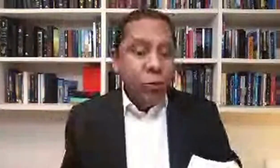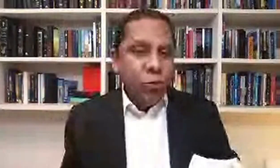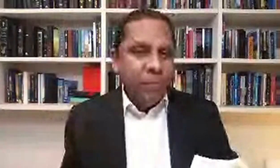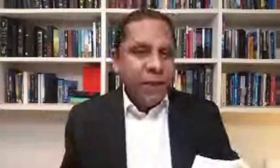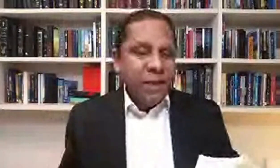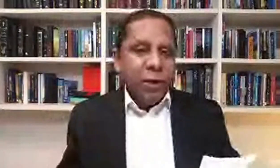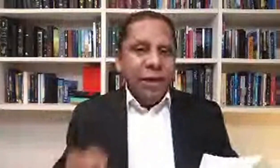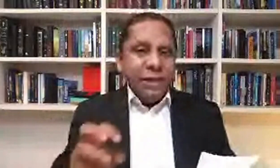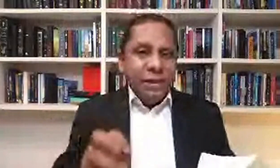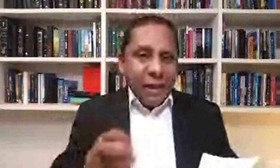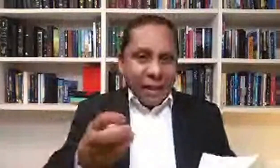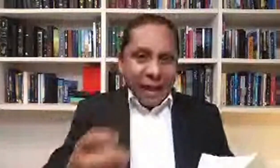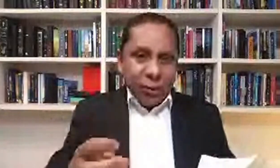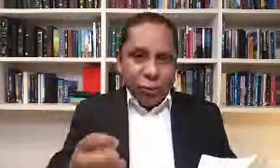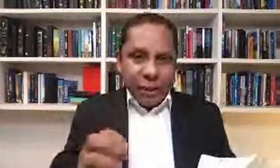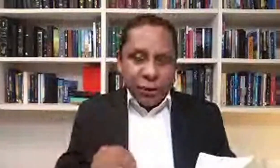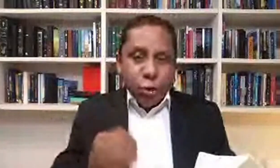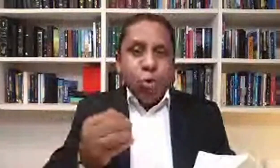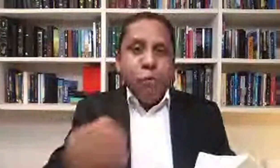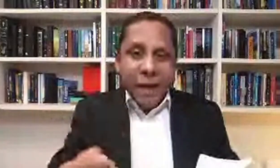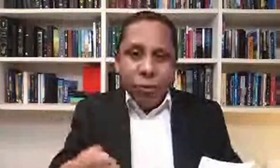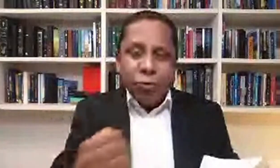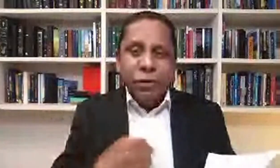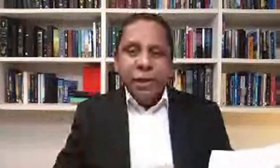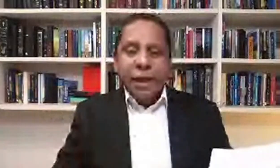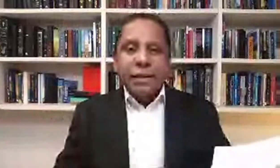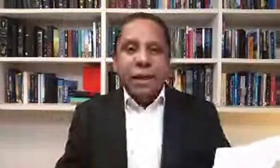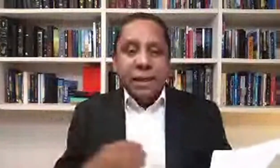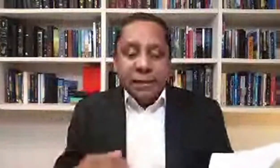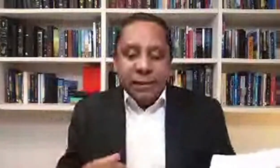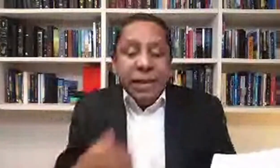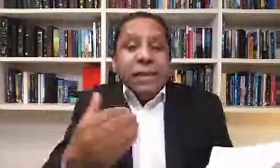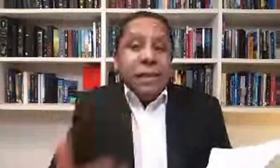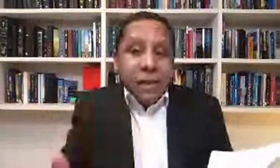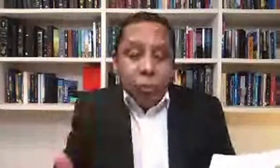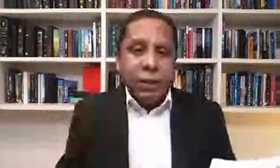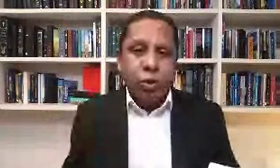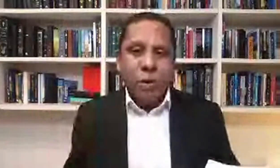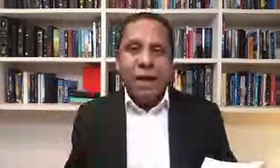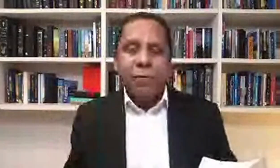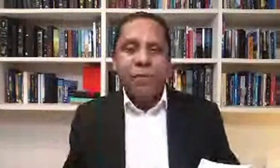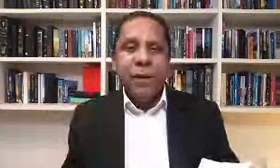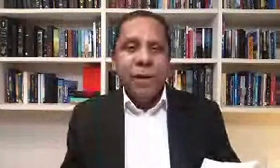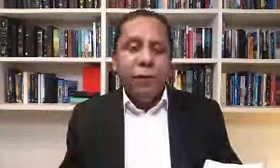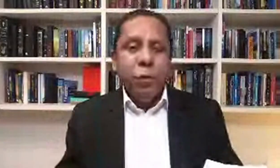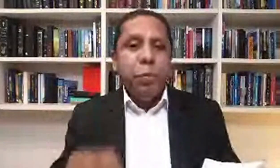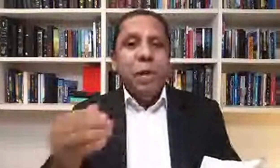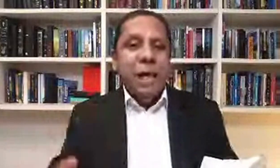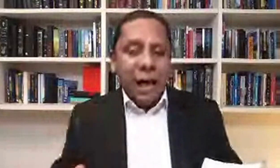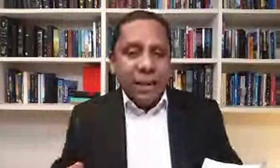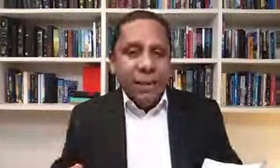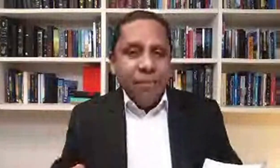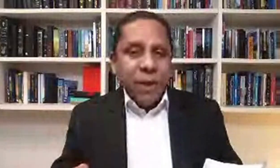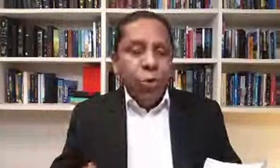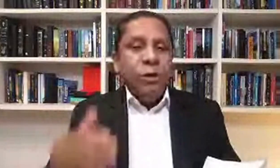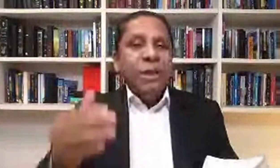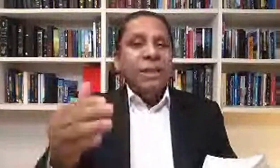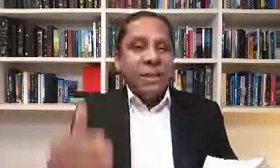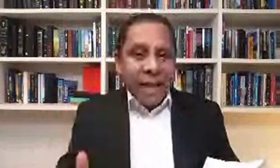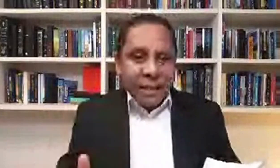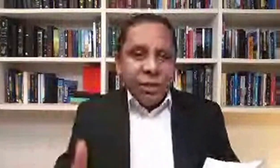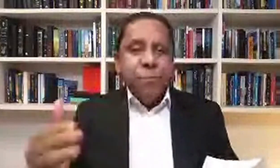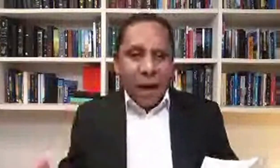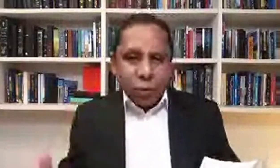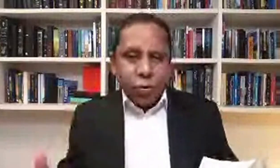de domingo. Então, esse decreto, esse documento, essa decisão que eles tomaram, foi publicada no